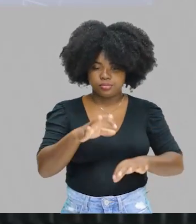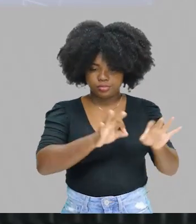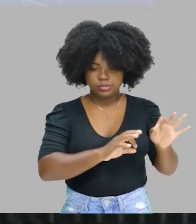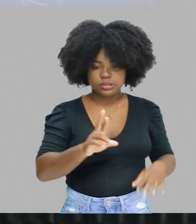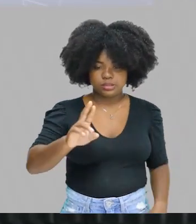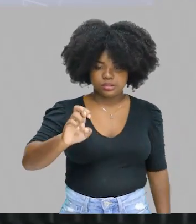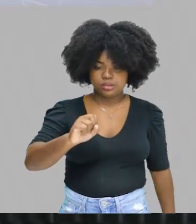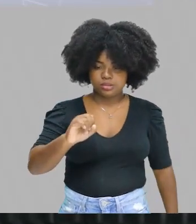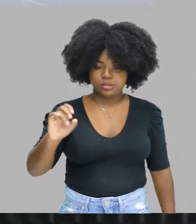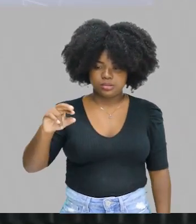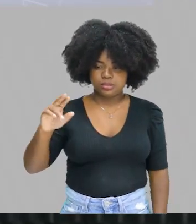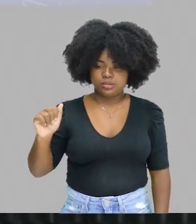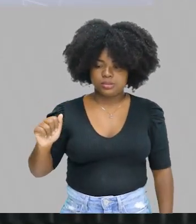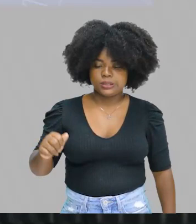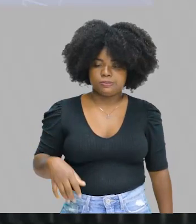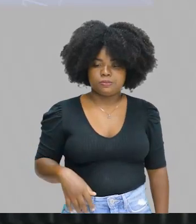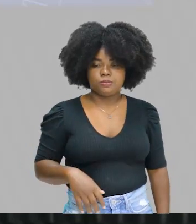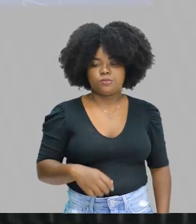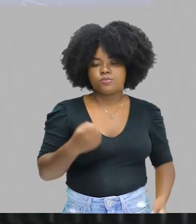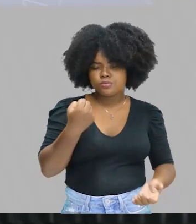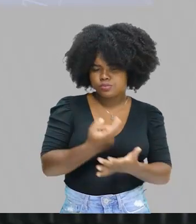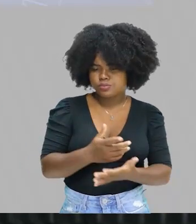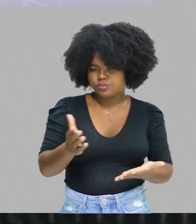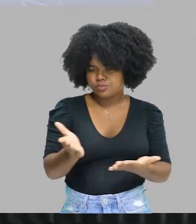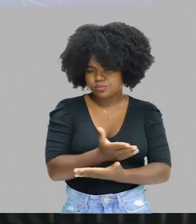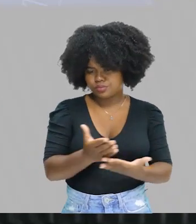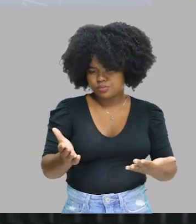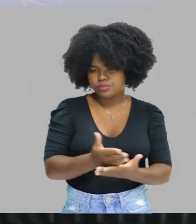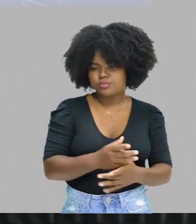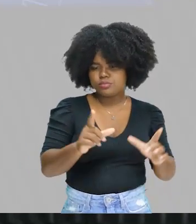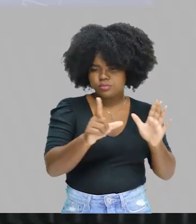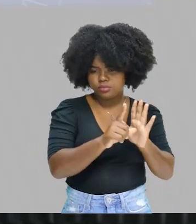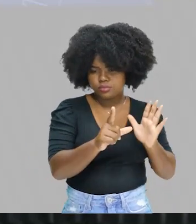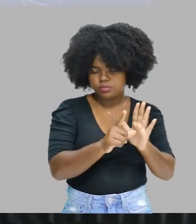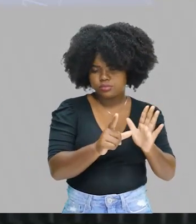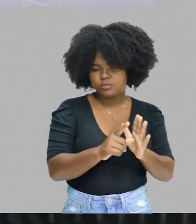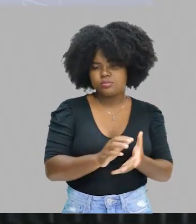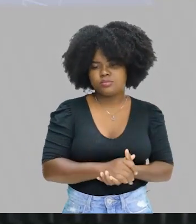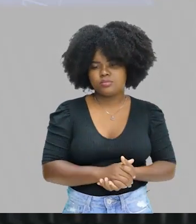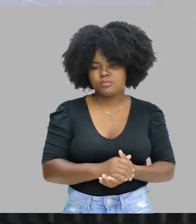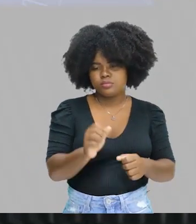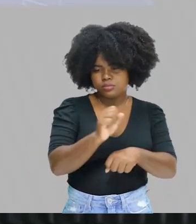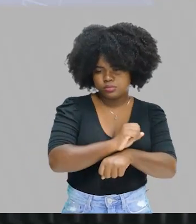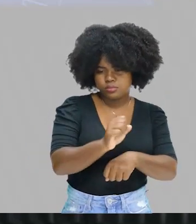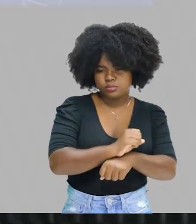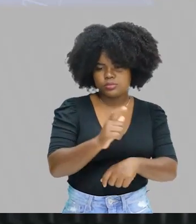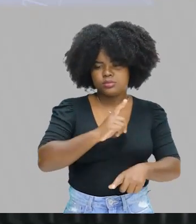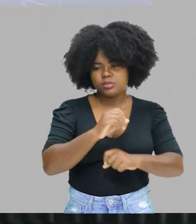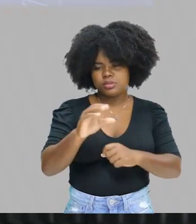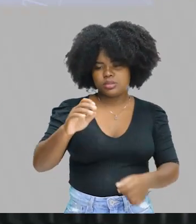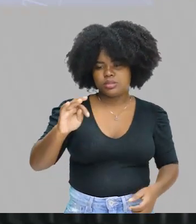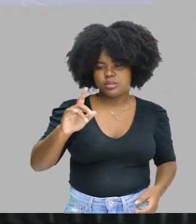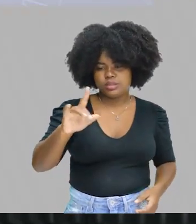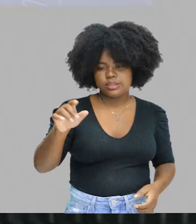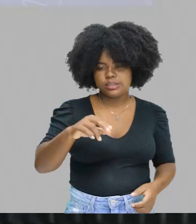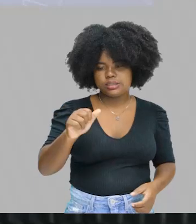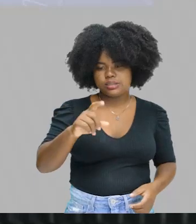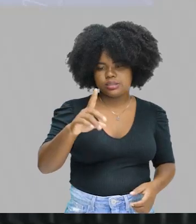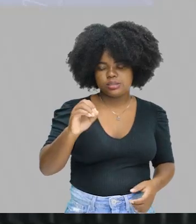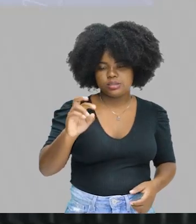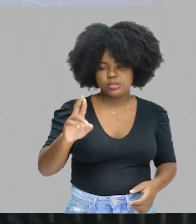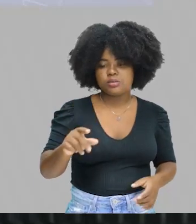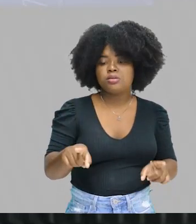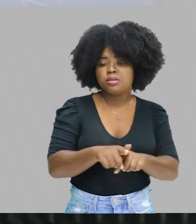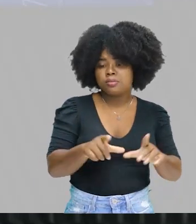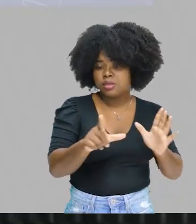A resina, né, você compra em algumas lojas de materiais de automotivos, você tem um catalisador que a resina, e em loja